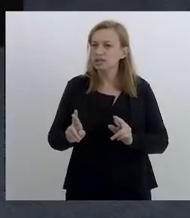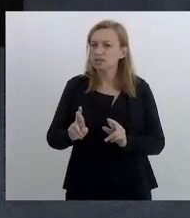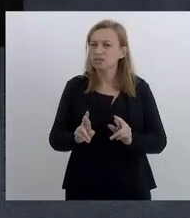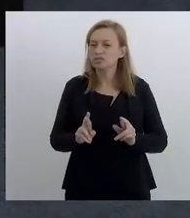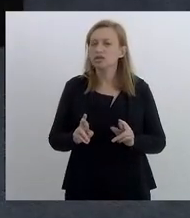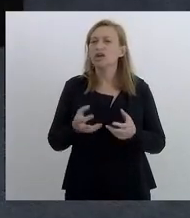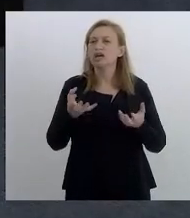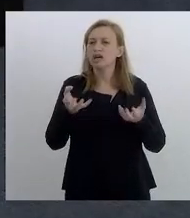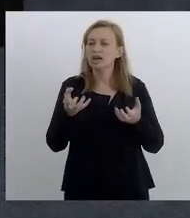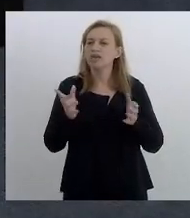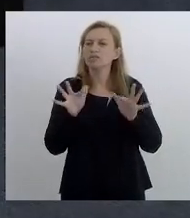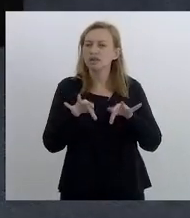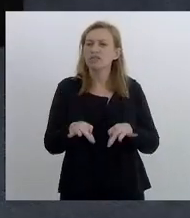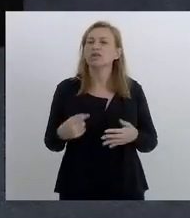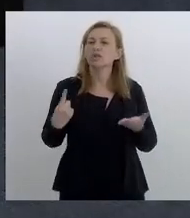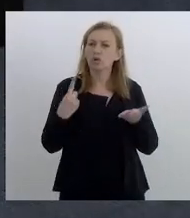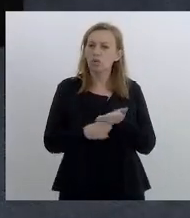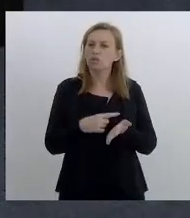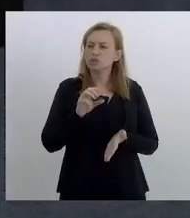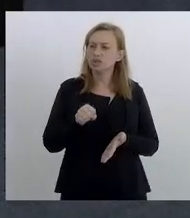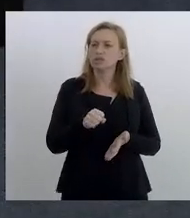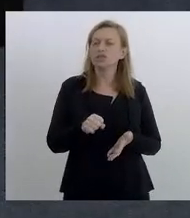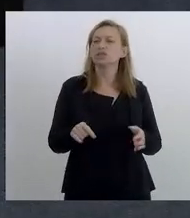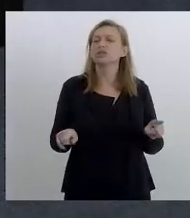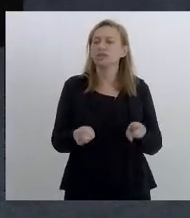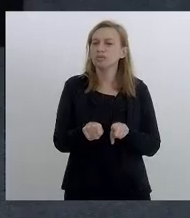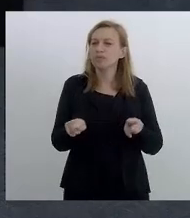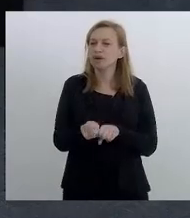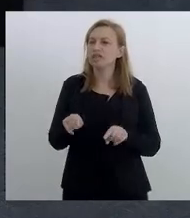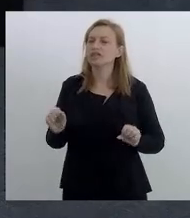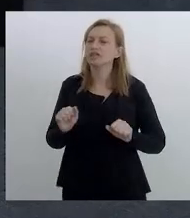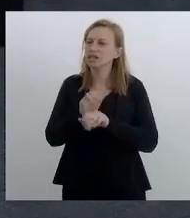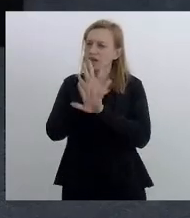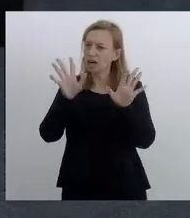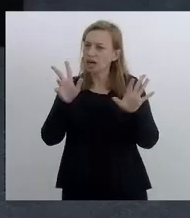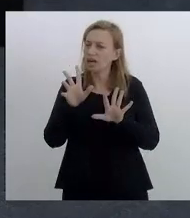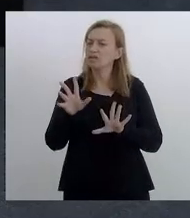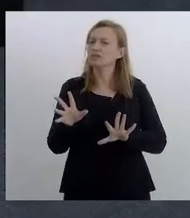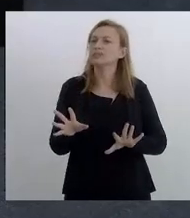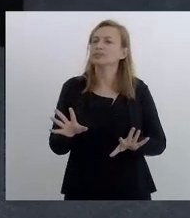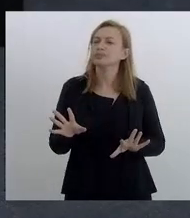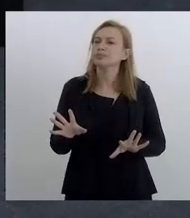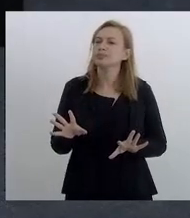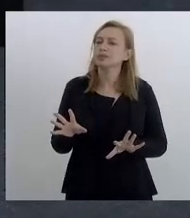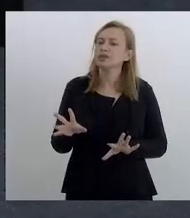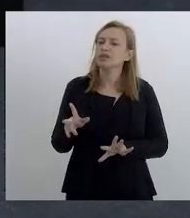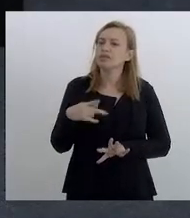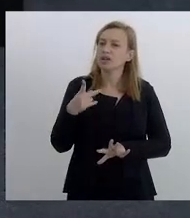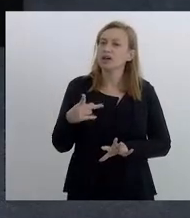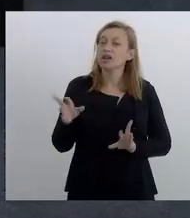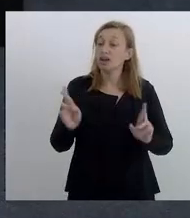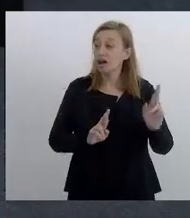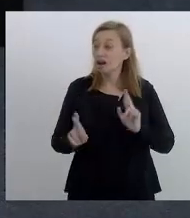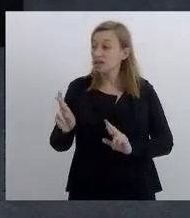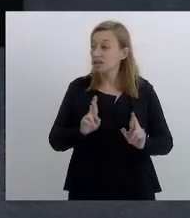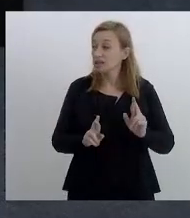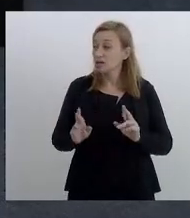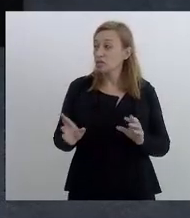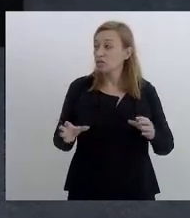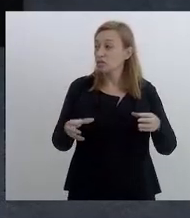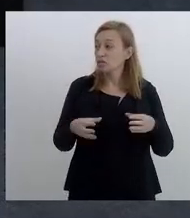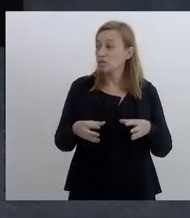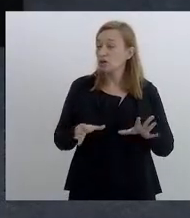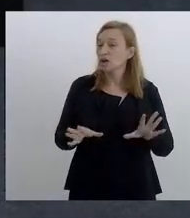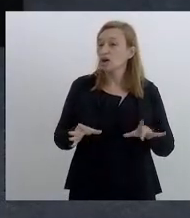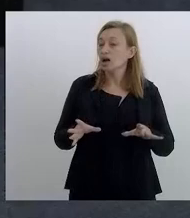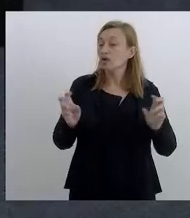nós queremos fechar esse acordo. No entanto, deixar bem claro que em relação ao pacote de maldades, que a